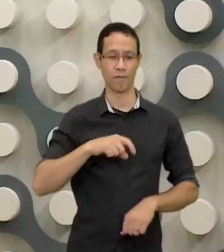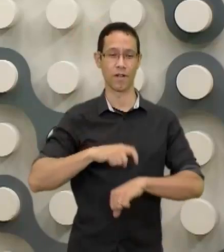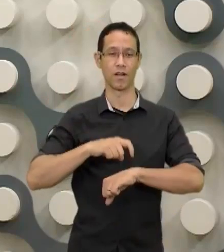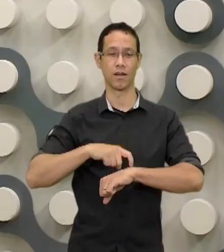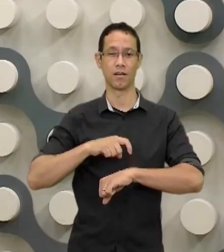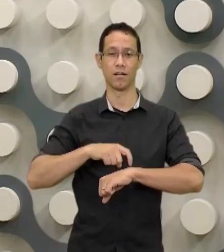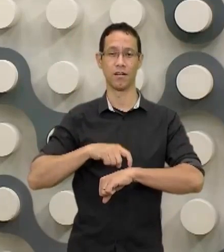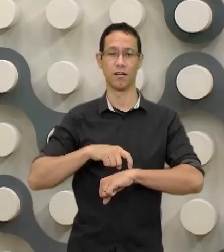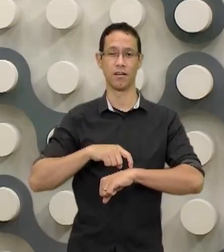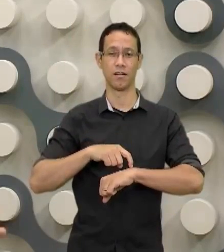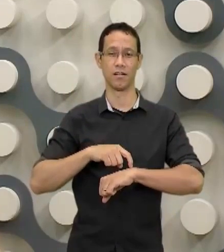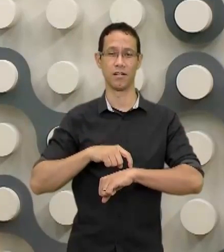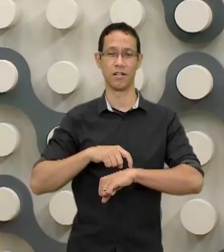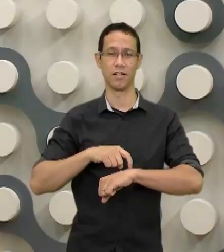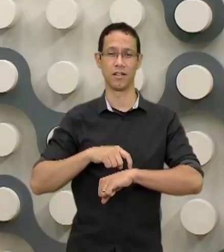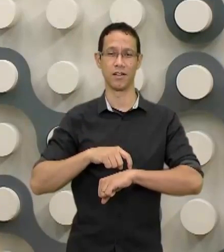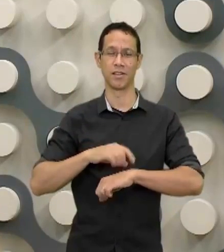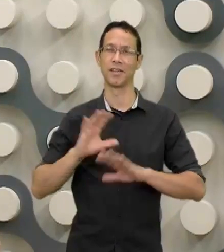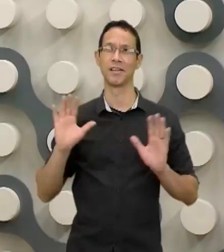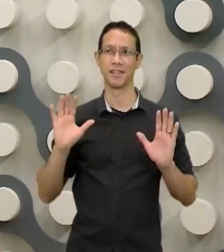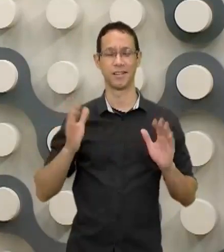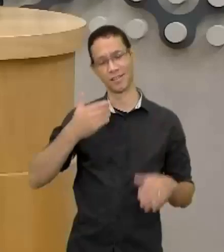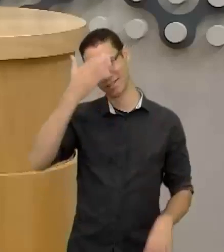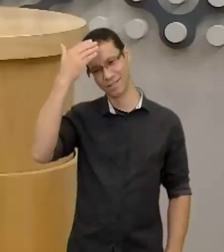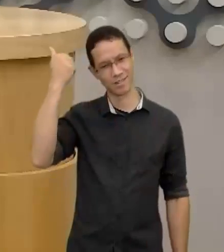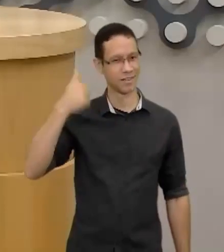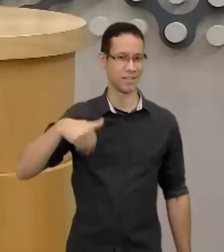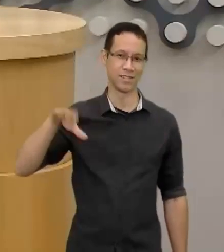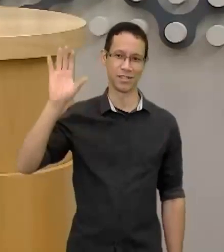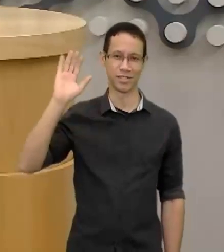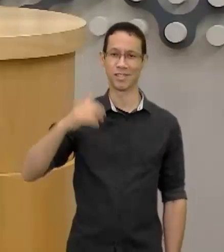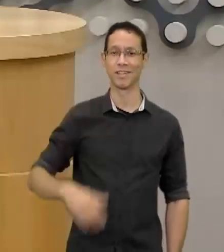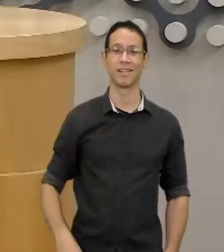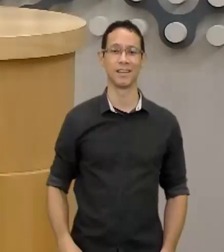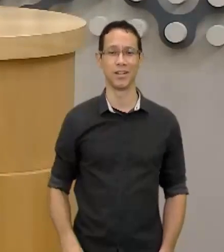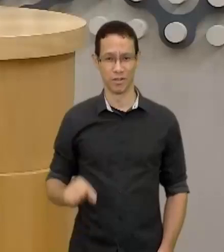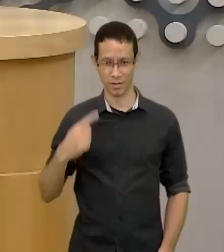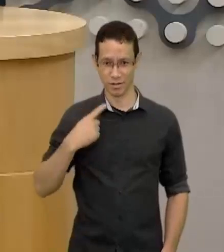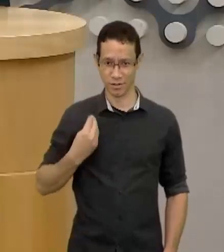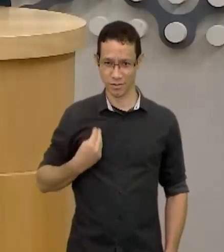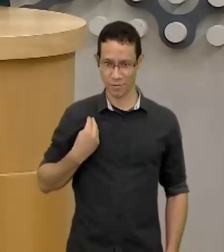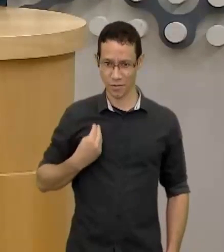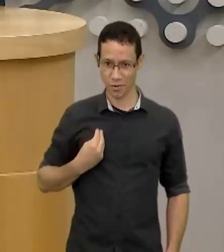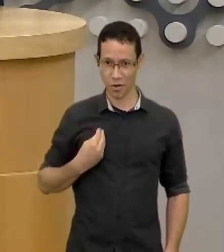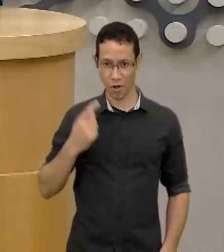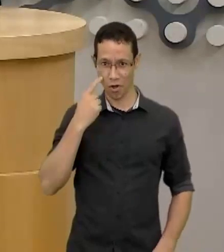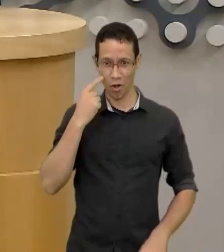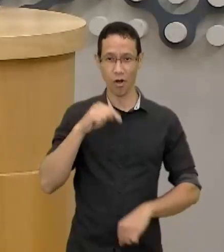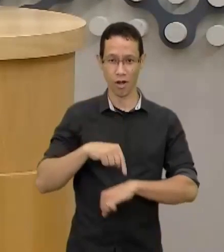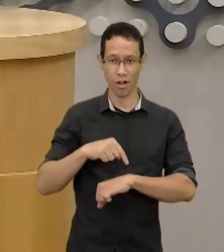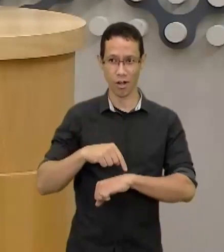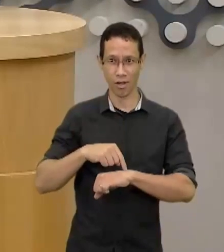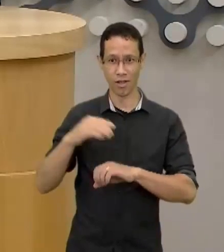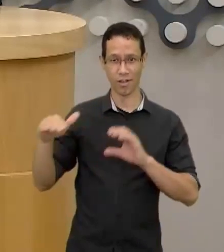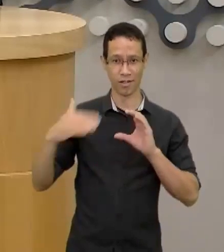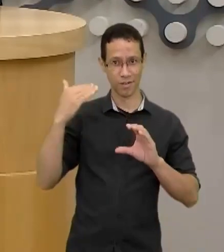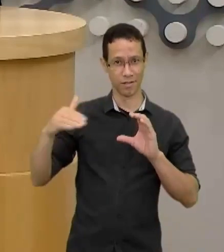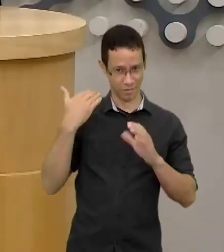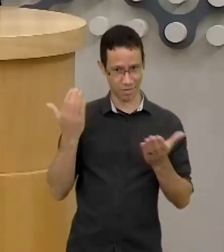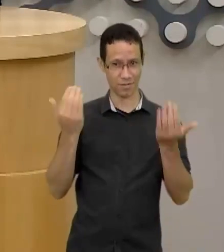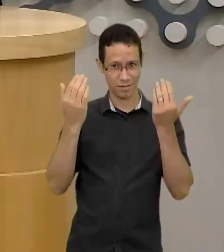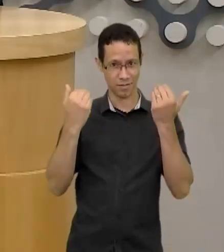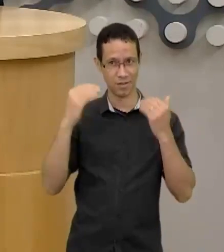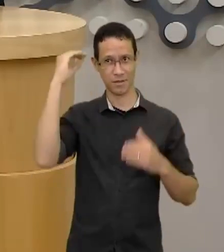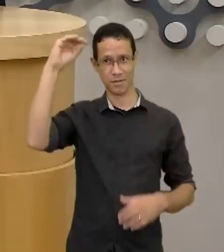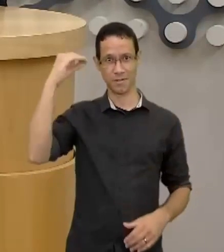Agora faltam. Vamos falar daqui a pouco fora dessas horas. Estamos aqui ao vivo. Duvida que eu estou aqui ao vivo? Duvida que estamos aqui ao vivo? Manda mensagem aqui agora. Nós